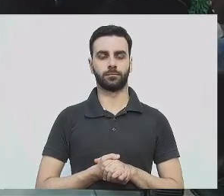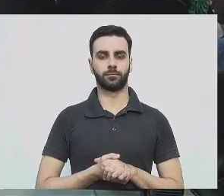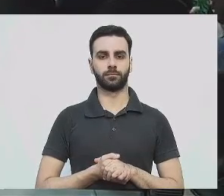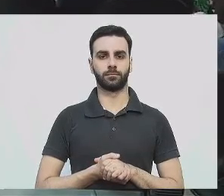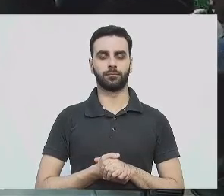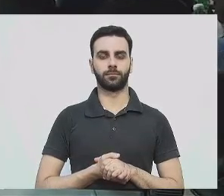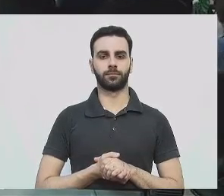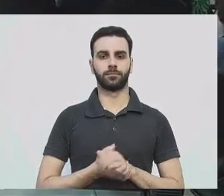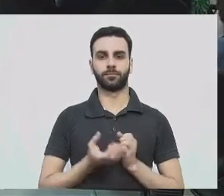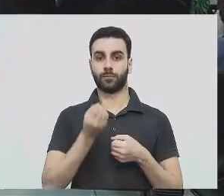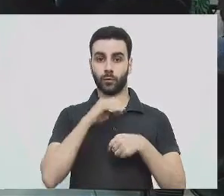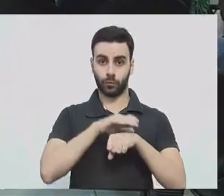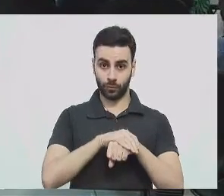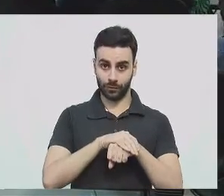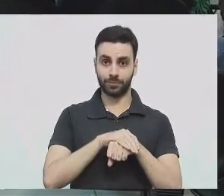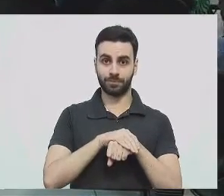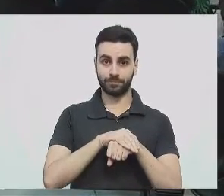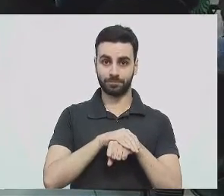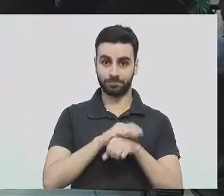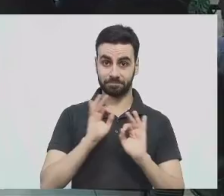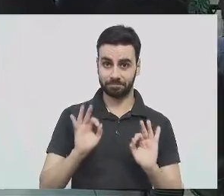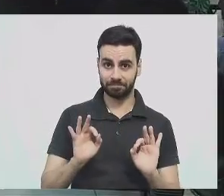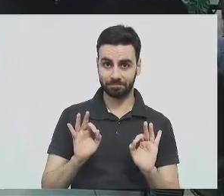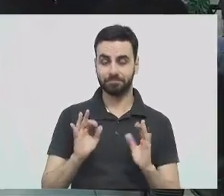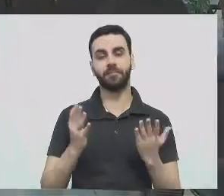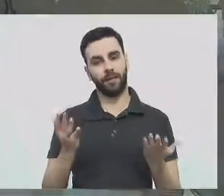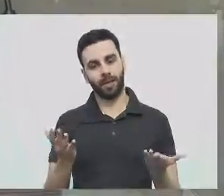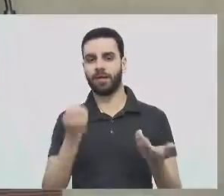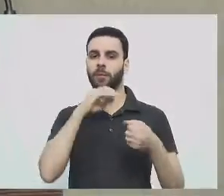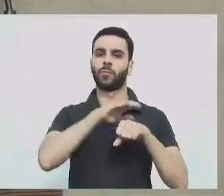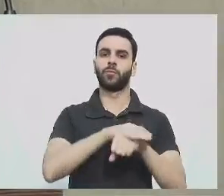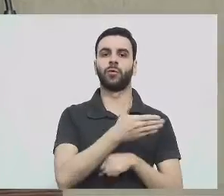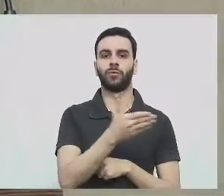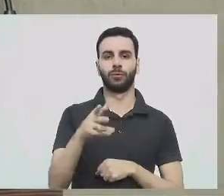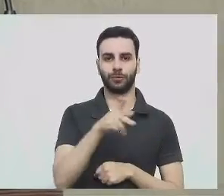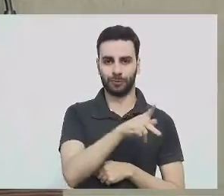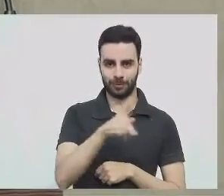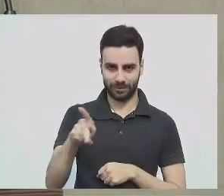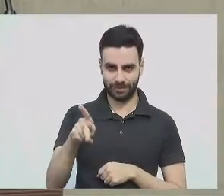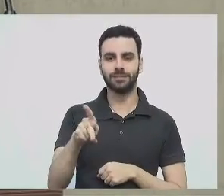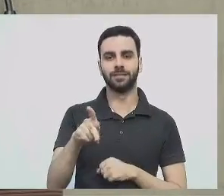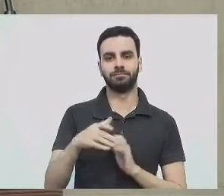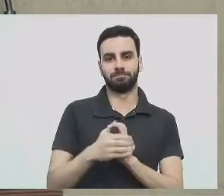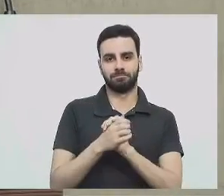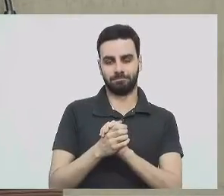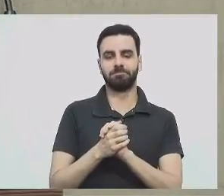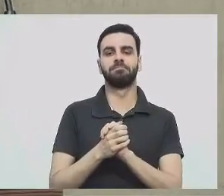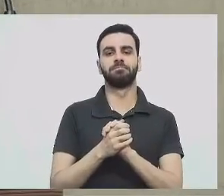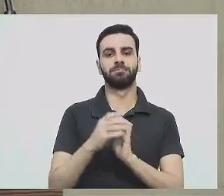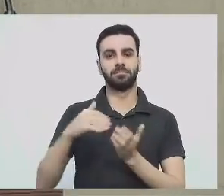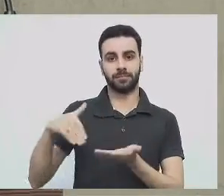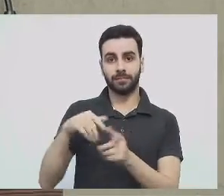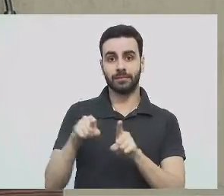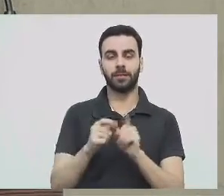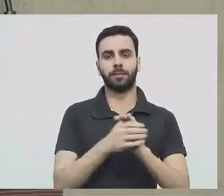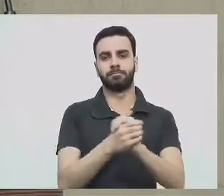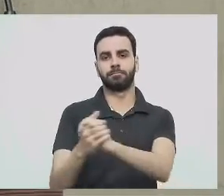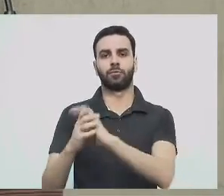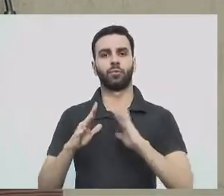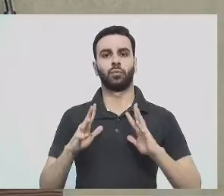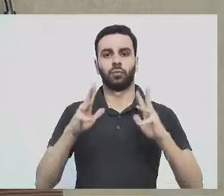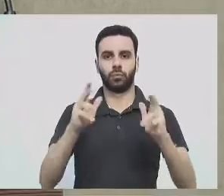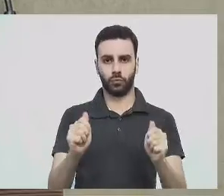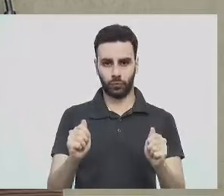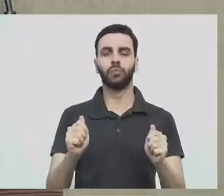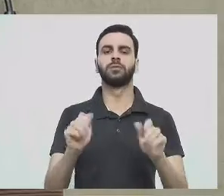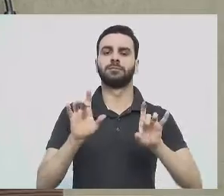Boa noite, senhor. Opa. Boa noite, senhor presidente. Aqui cumprimento Sávio José, Geraldo Luiz, desde já cumprimentando